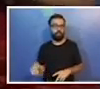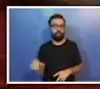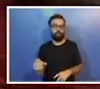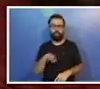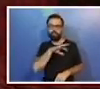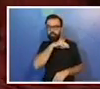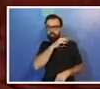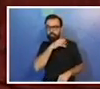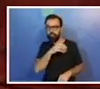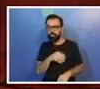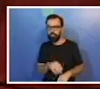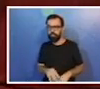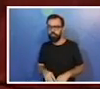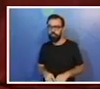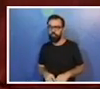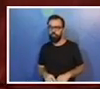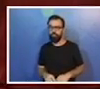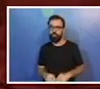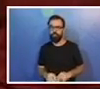animais ficarem